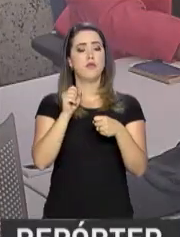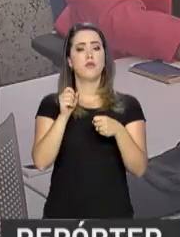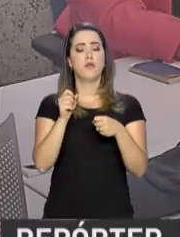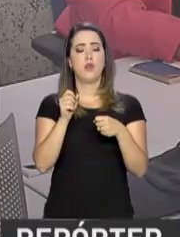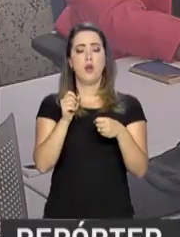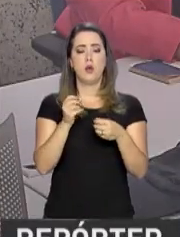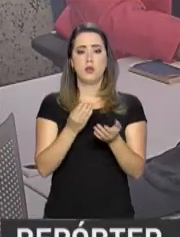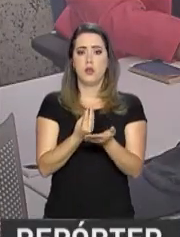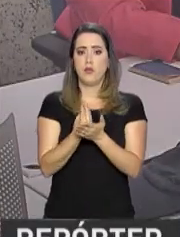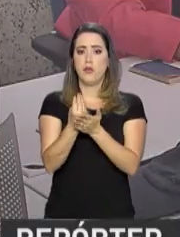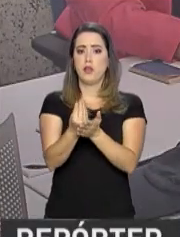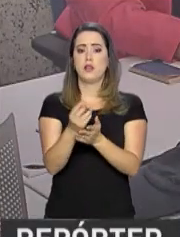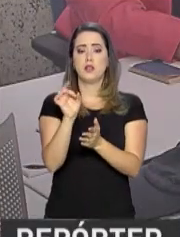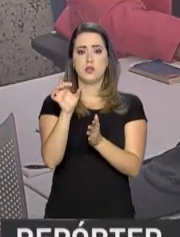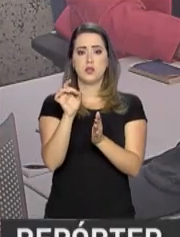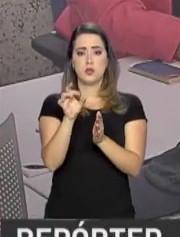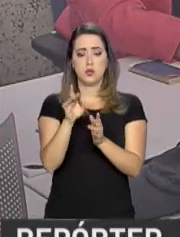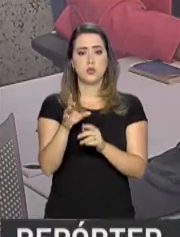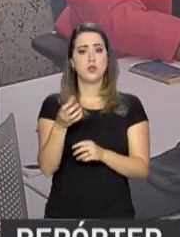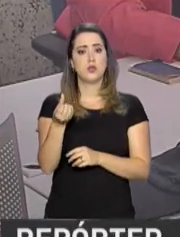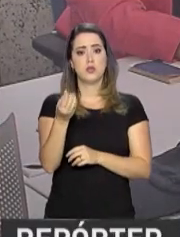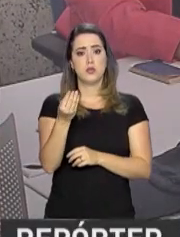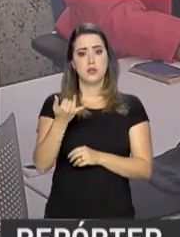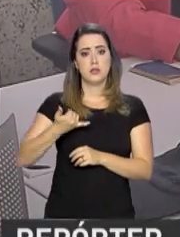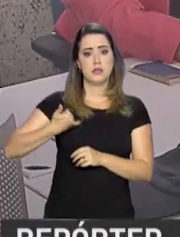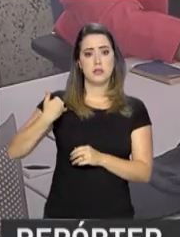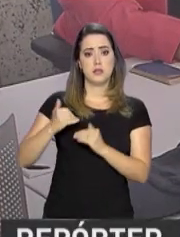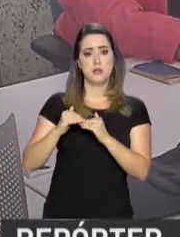apenas para quem tem 60 anos ou mais